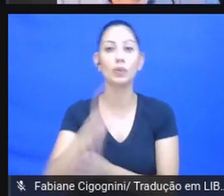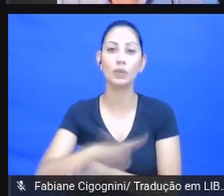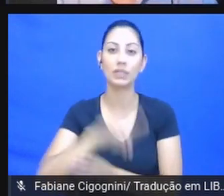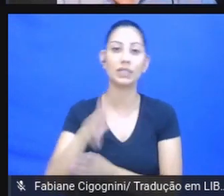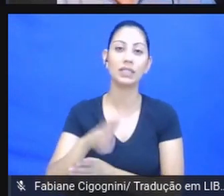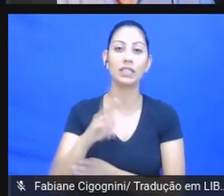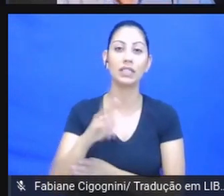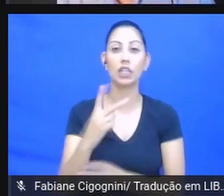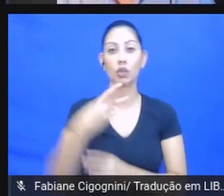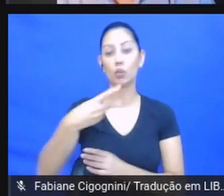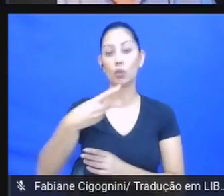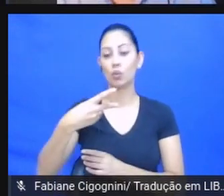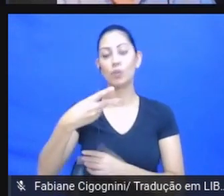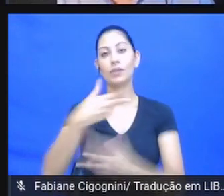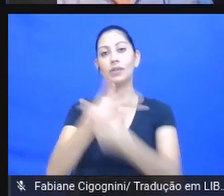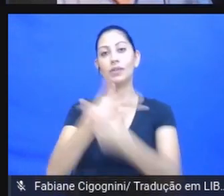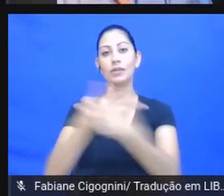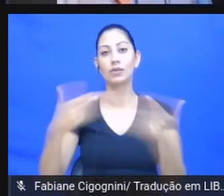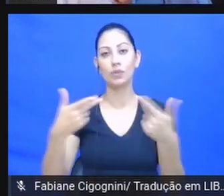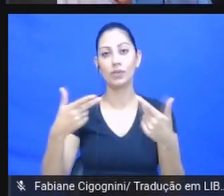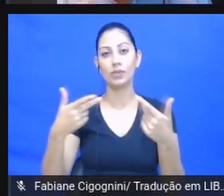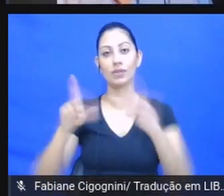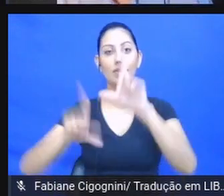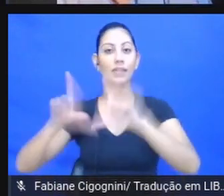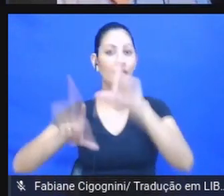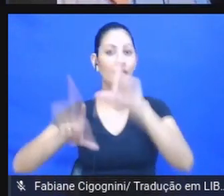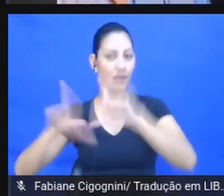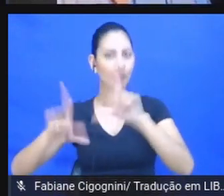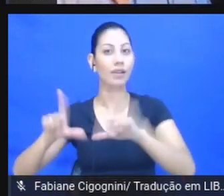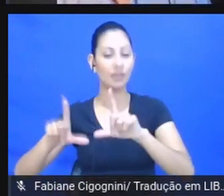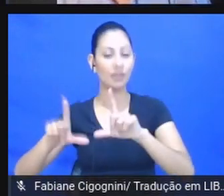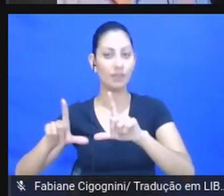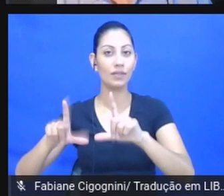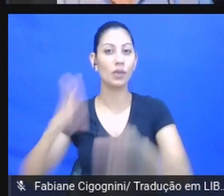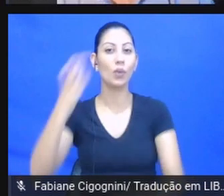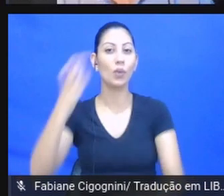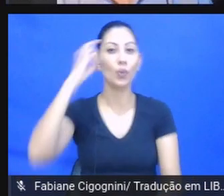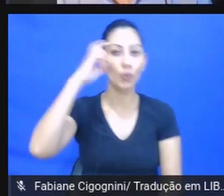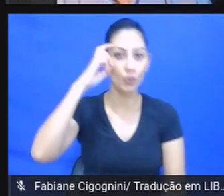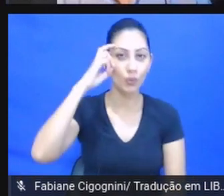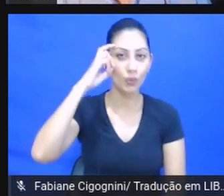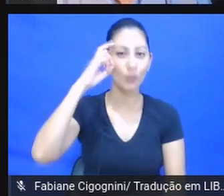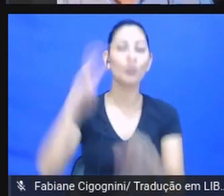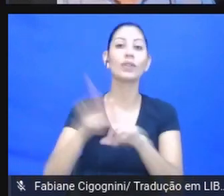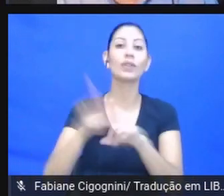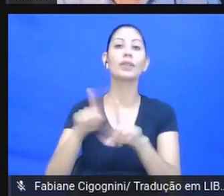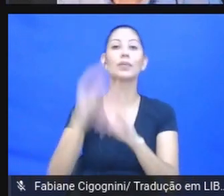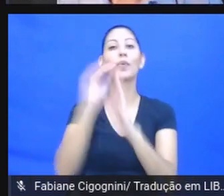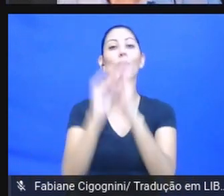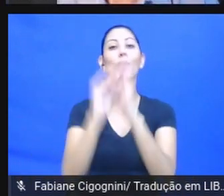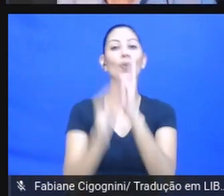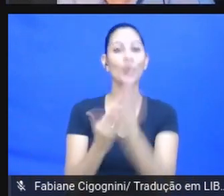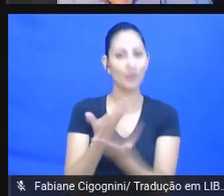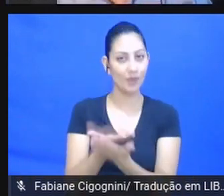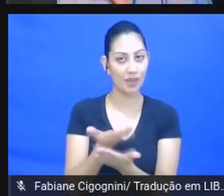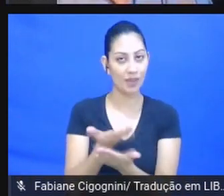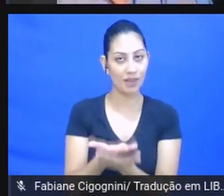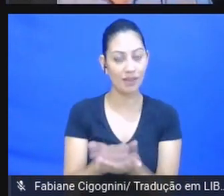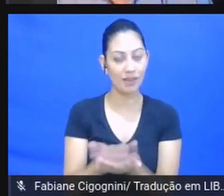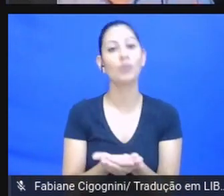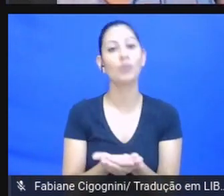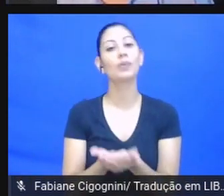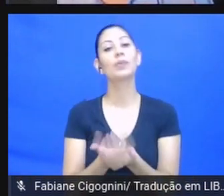dois canais de televisão, da TV Cultura, para transmissão de aulas,